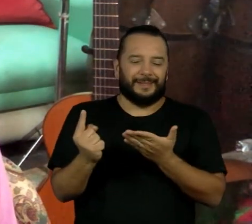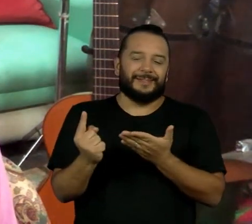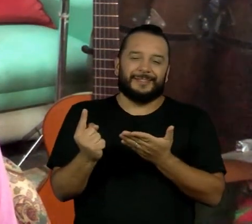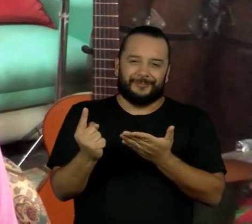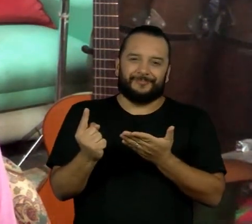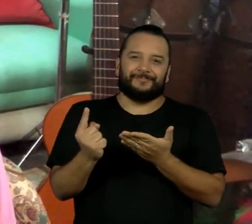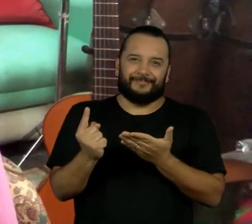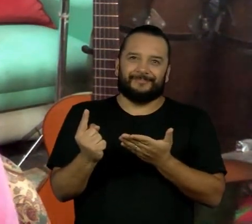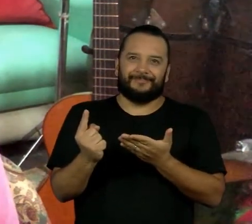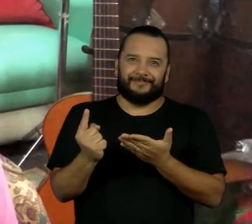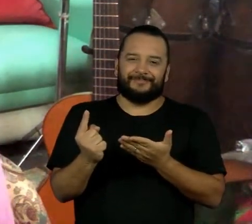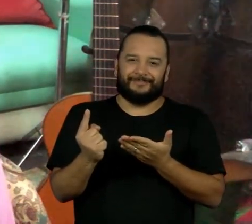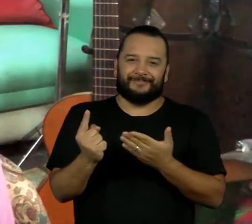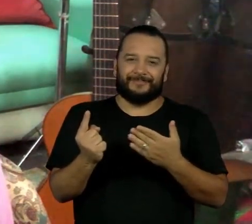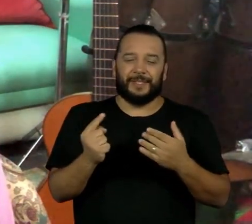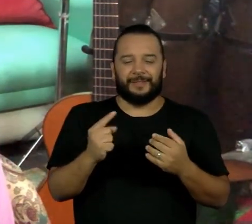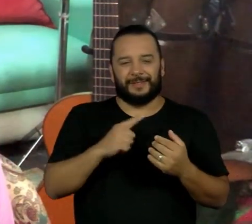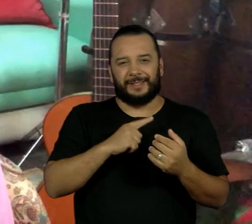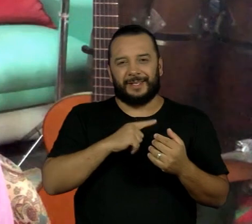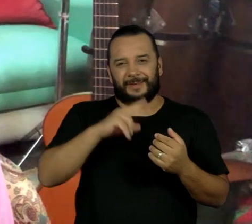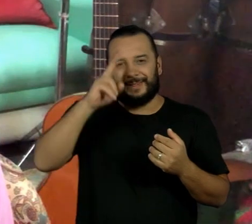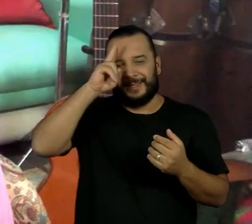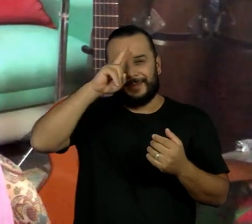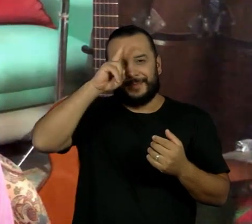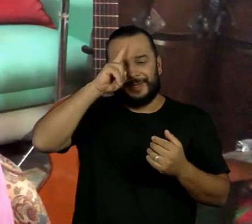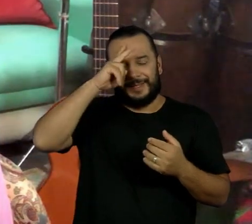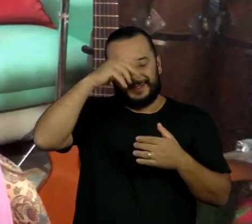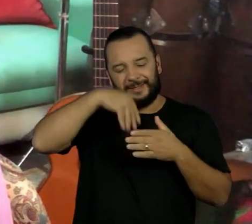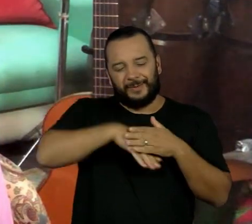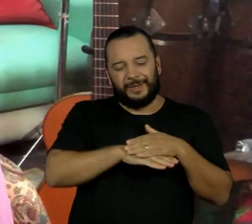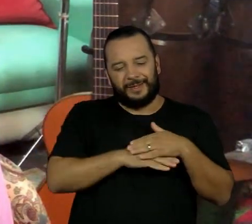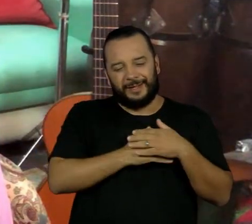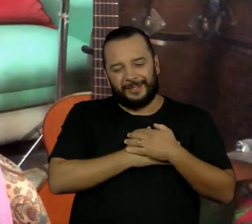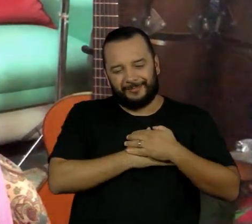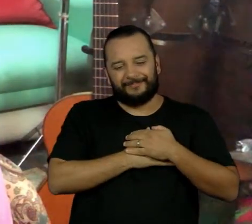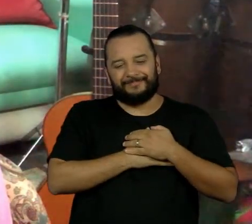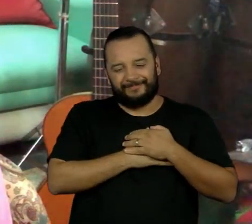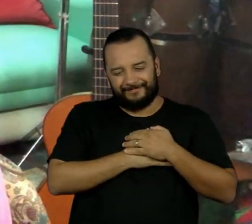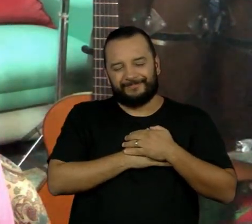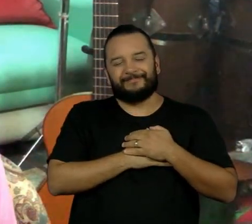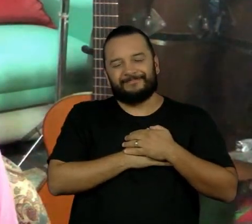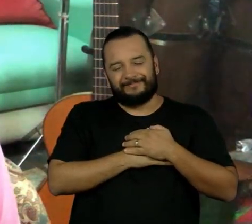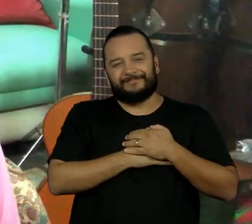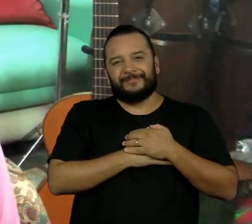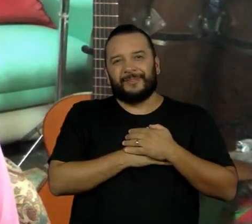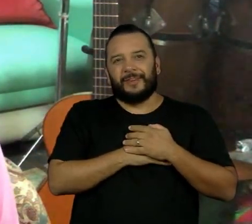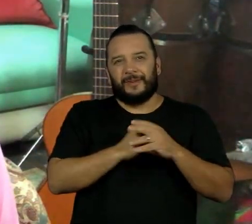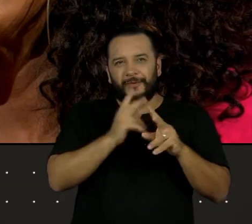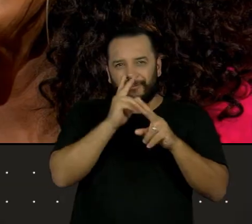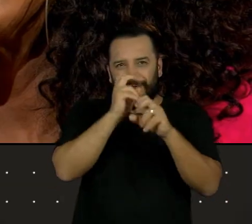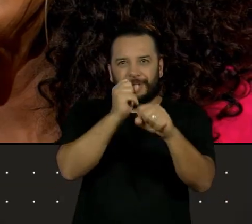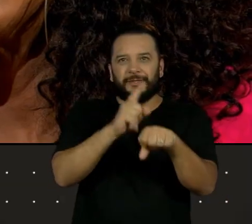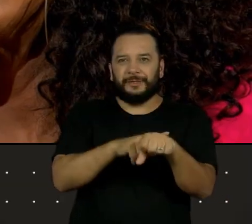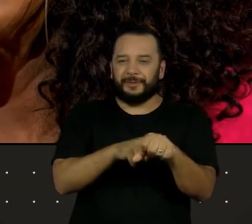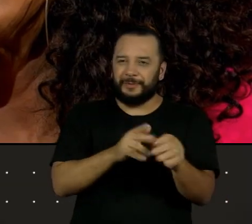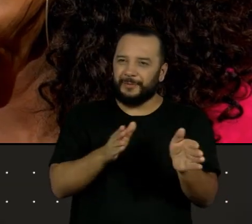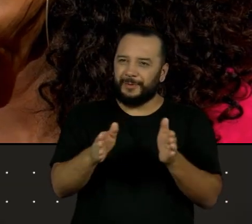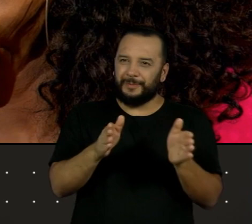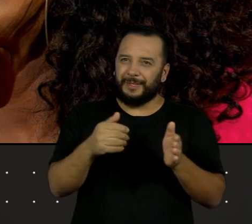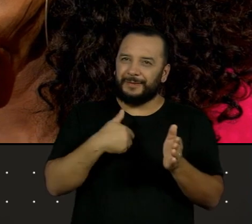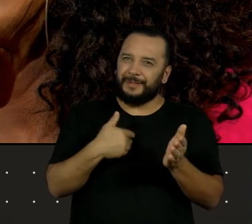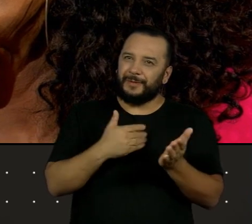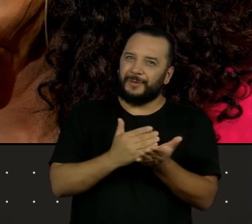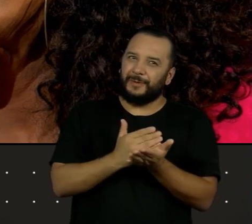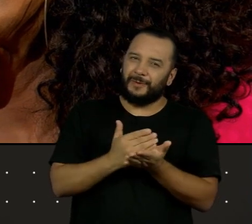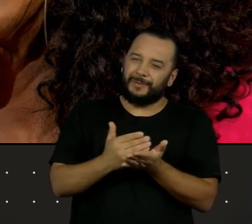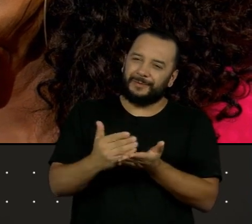Eu tenho guardado no meu coração muito forte, assim, porque foi um momento que eu estava